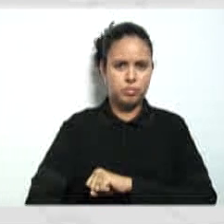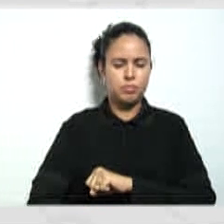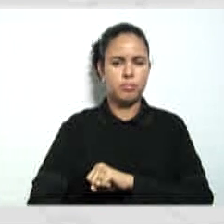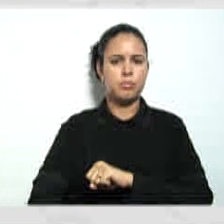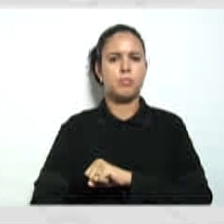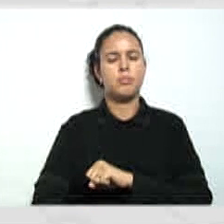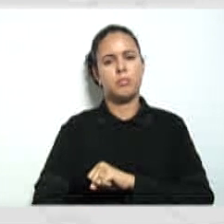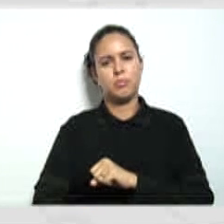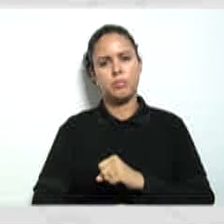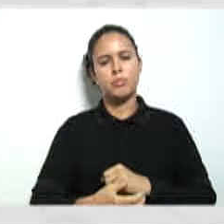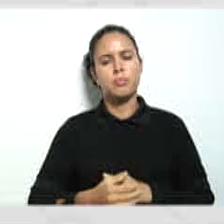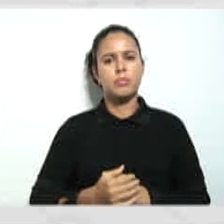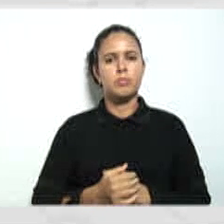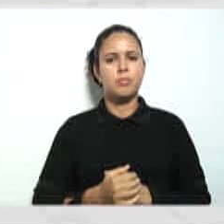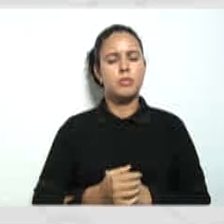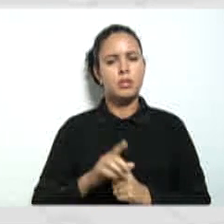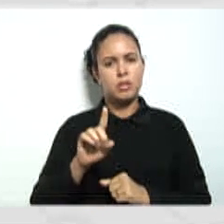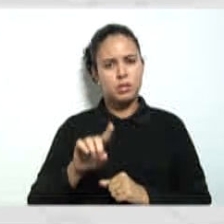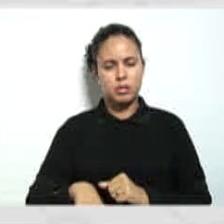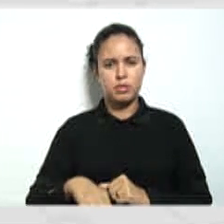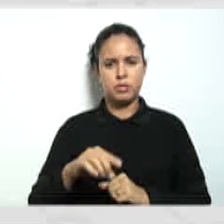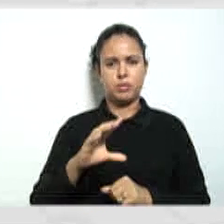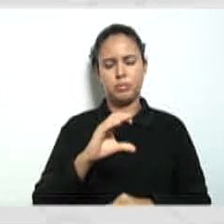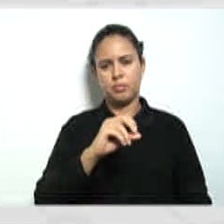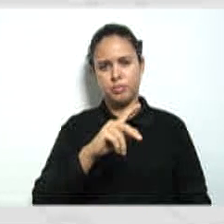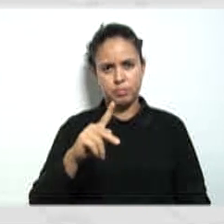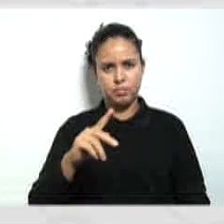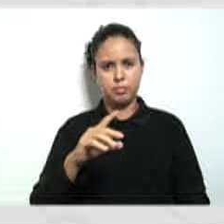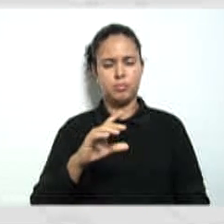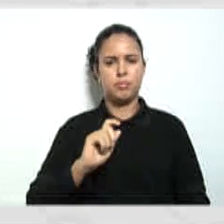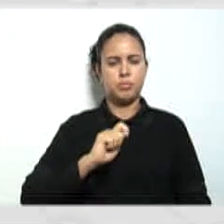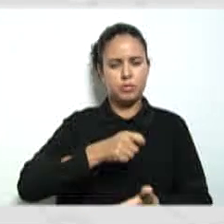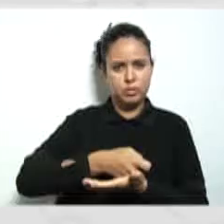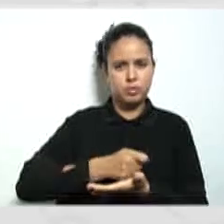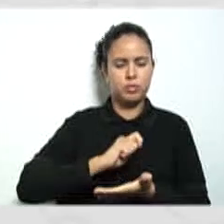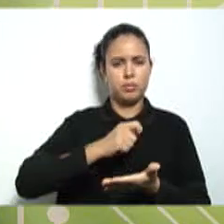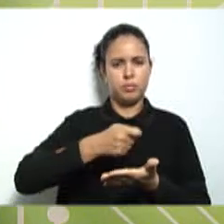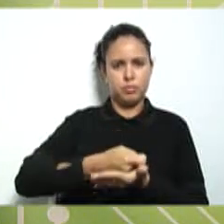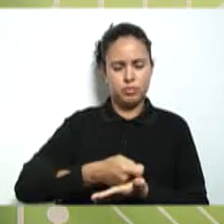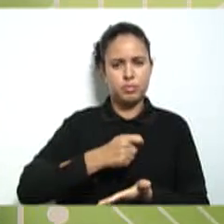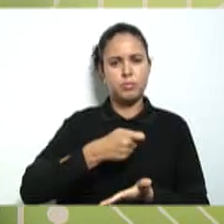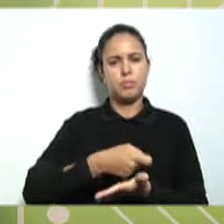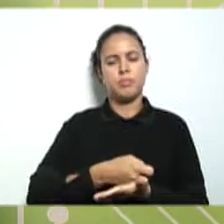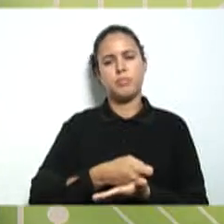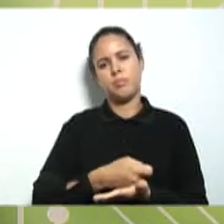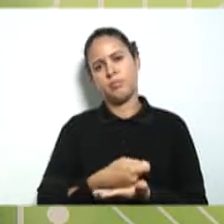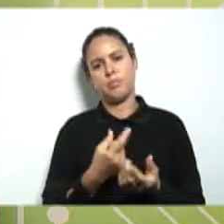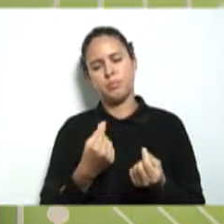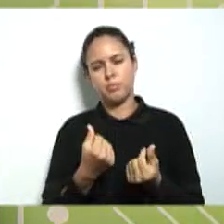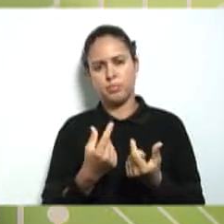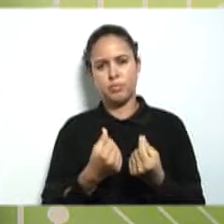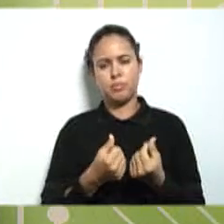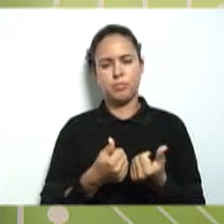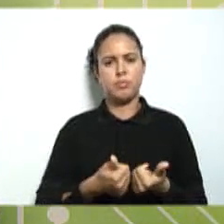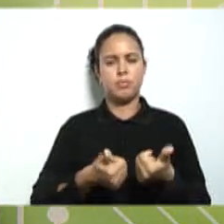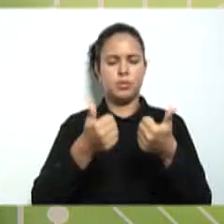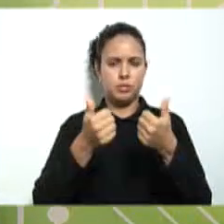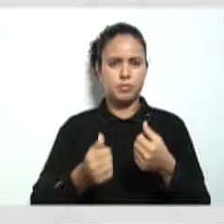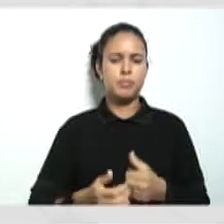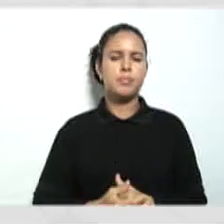frigoríficos, por exemplo. Isso aí são cooperativas de consumo que consomem produtos com preços melhores. Vamos falar